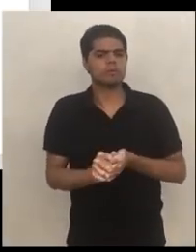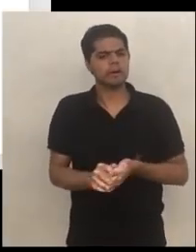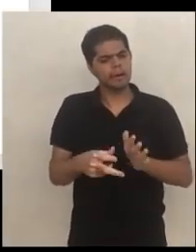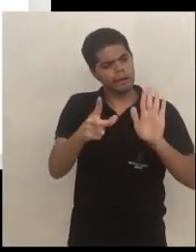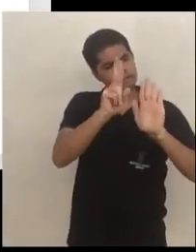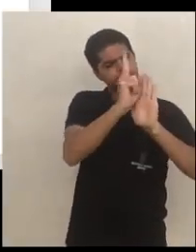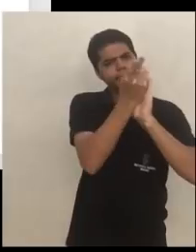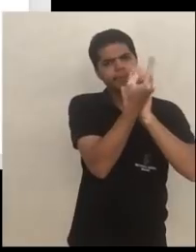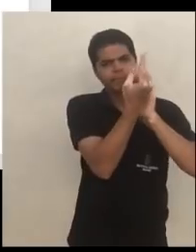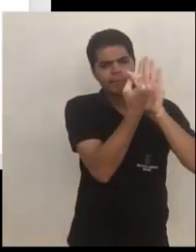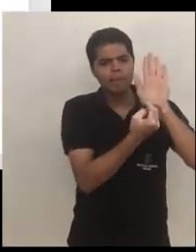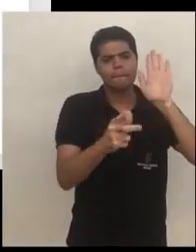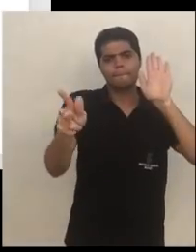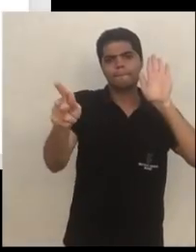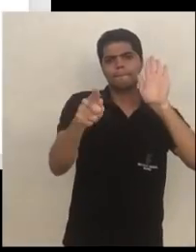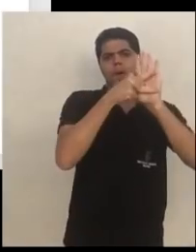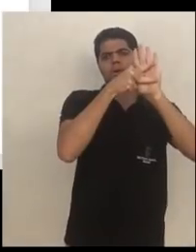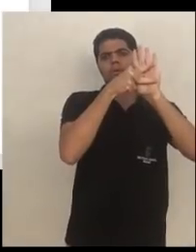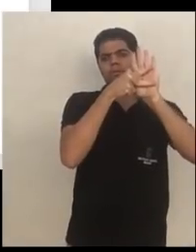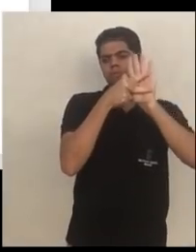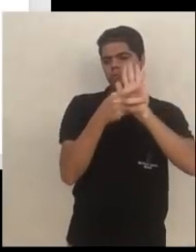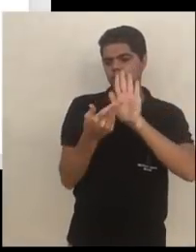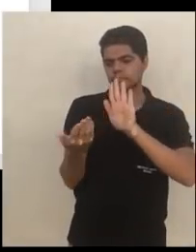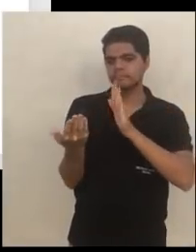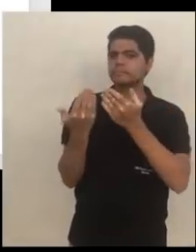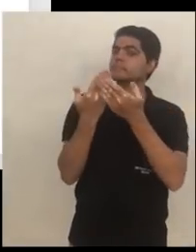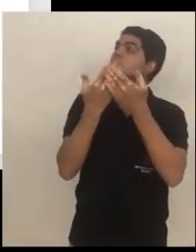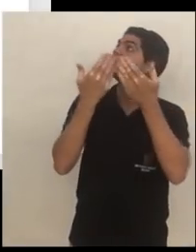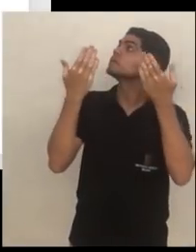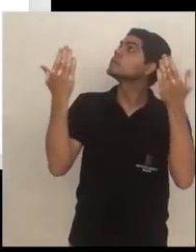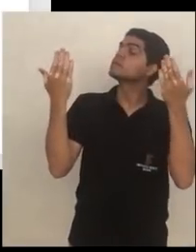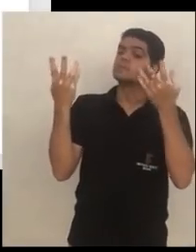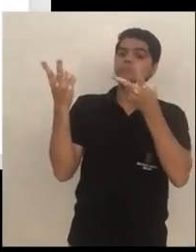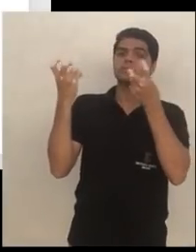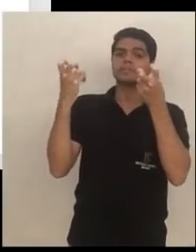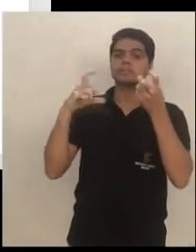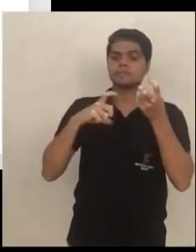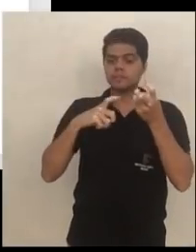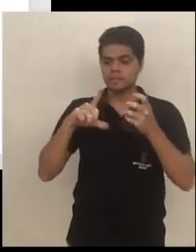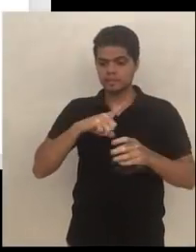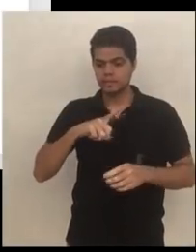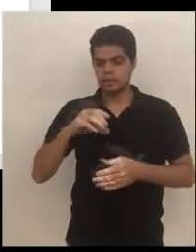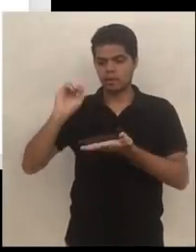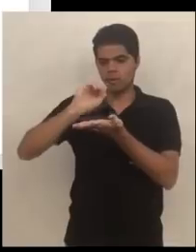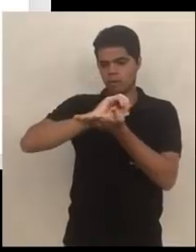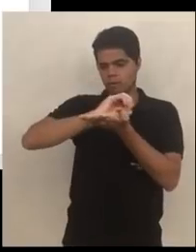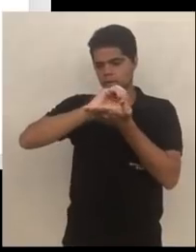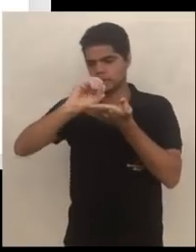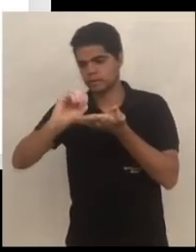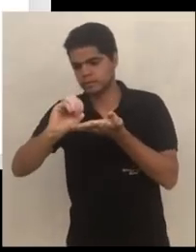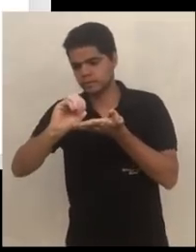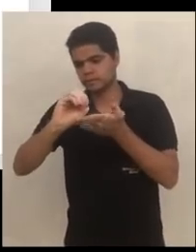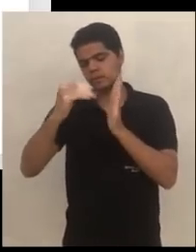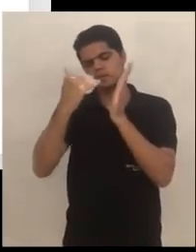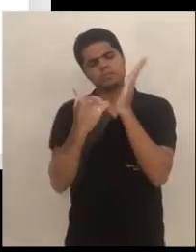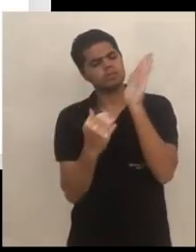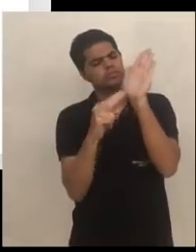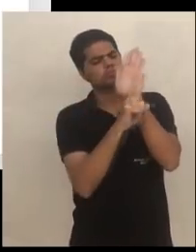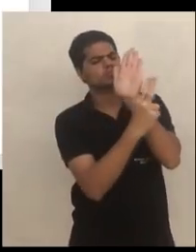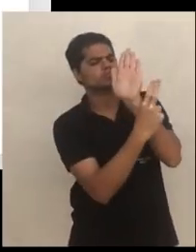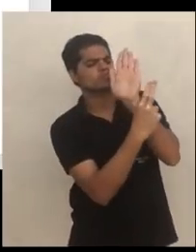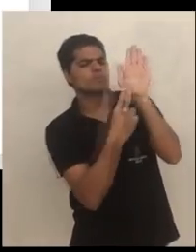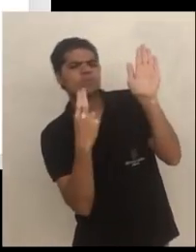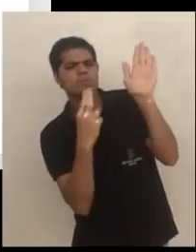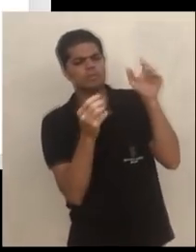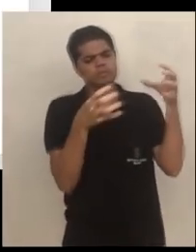certo? Então a gente tem aqui do lado esquerdo da minha tela aqui, você tem aqui o produto orgânico, e embaixo você tem sistema